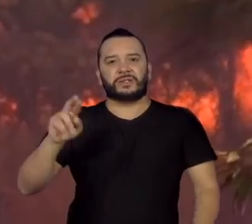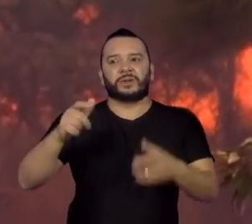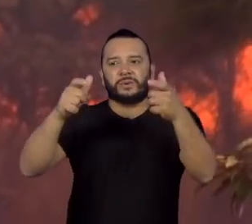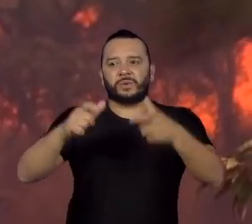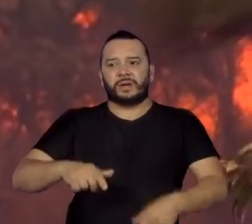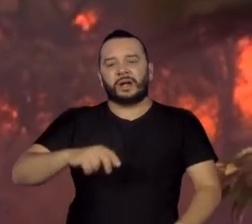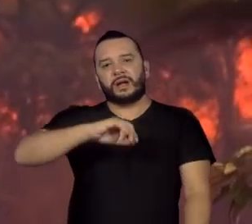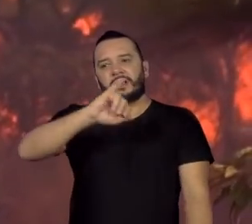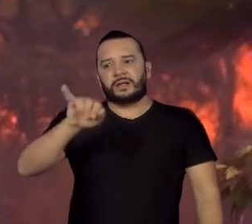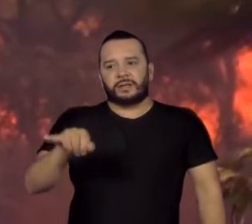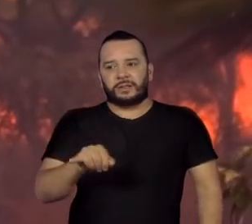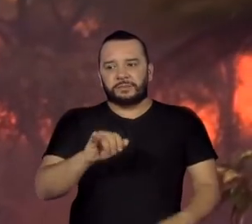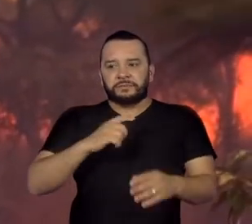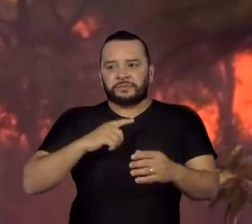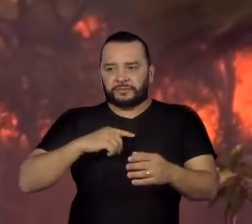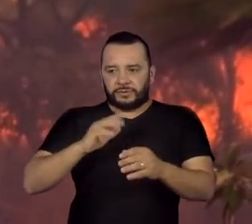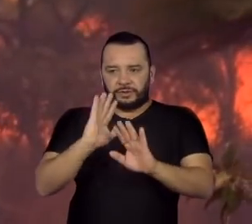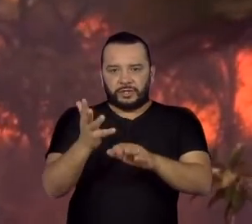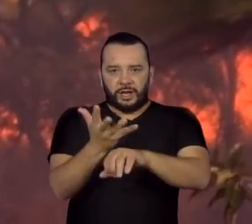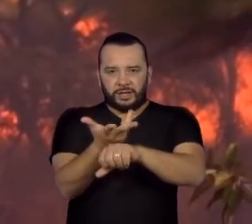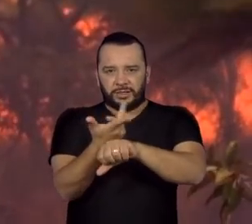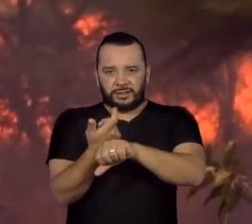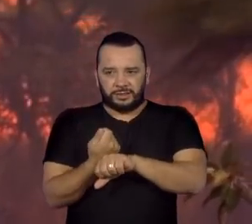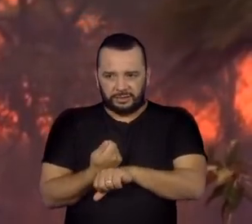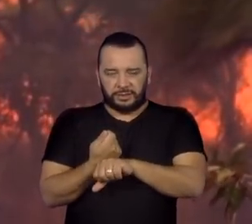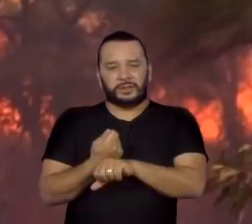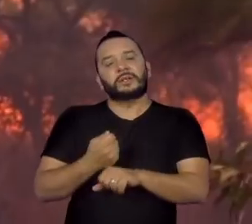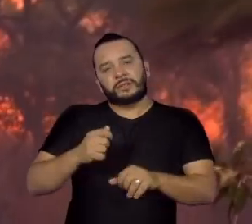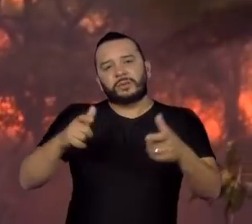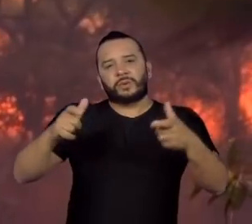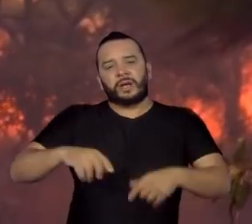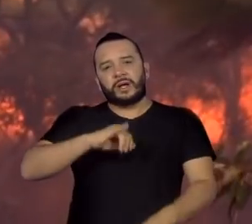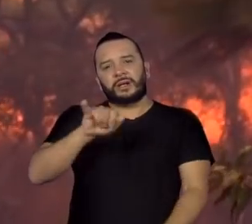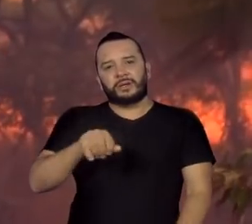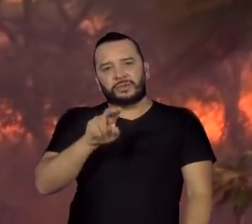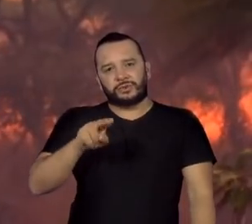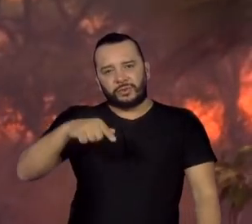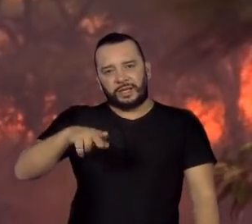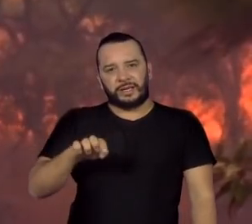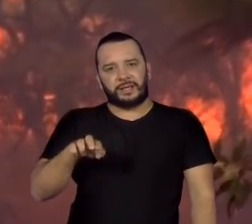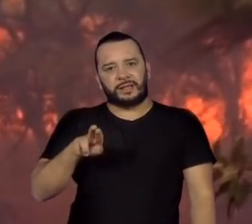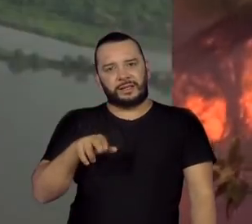o último remanescente de cerrado da região metropolitana de São Paulo.